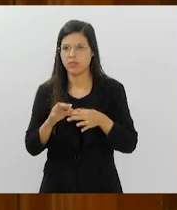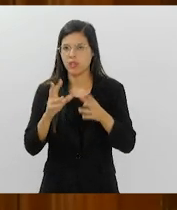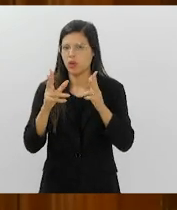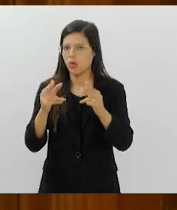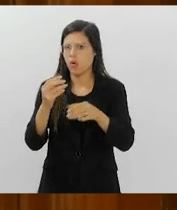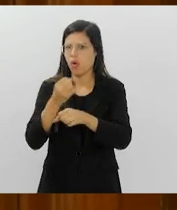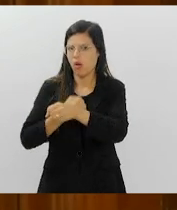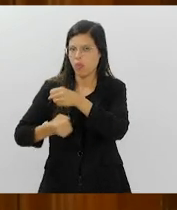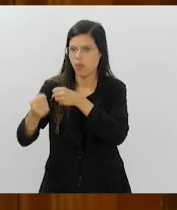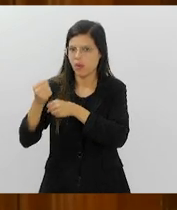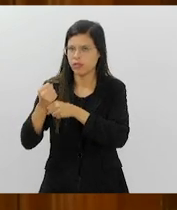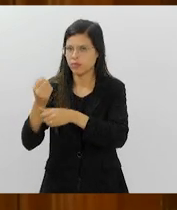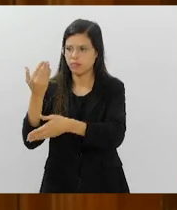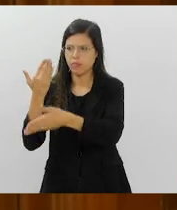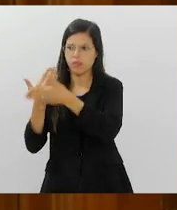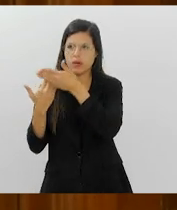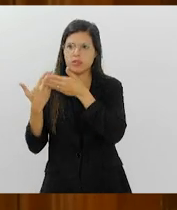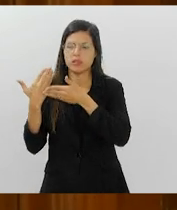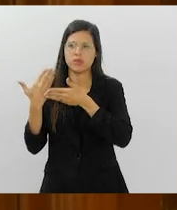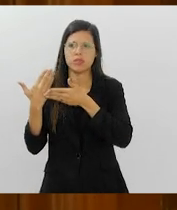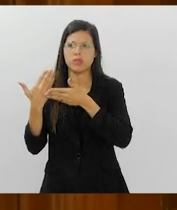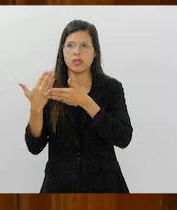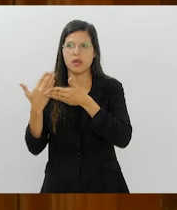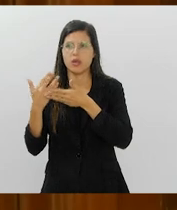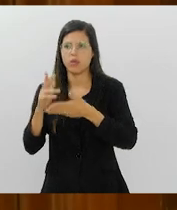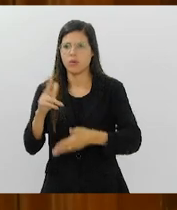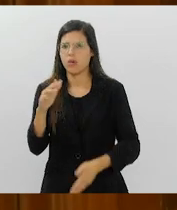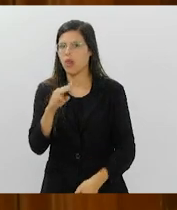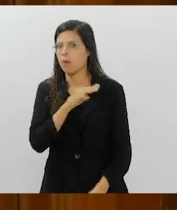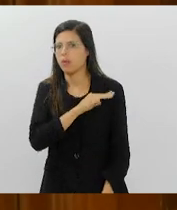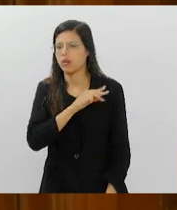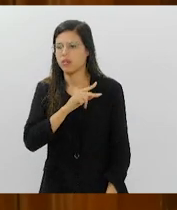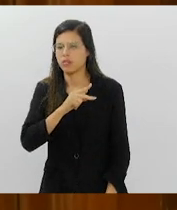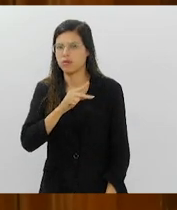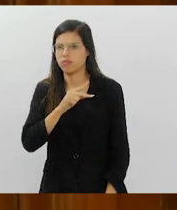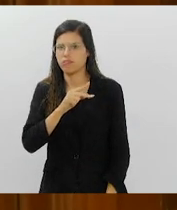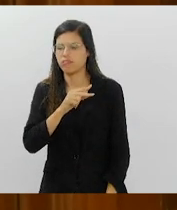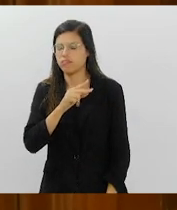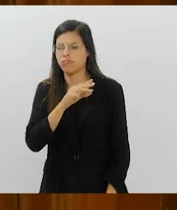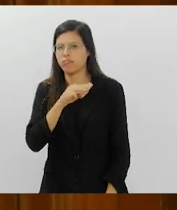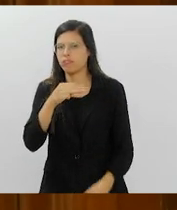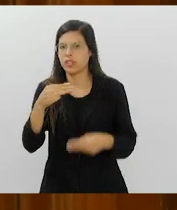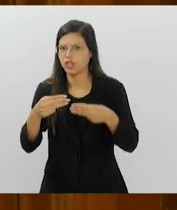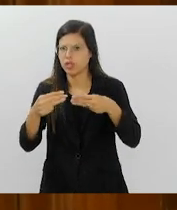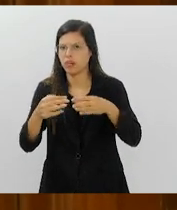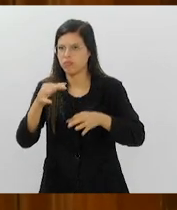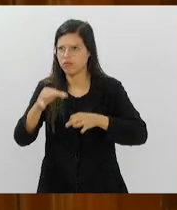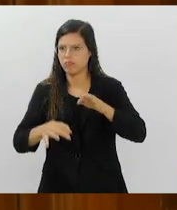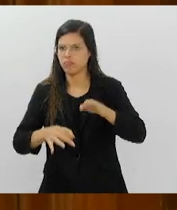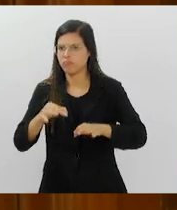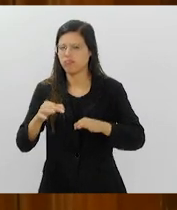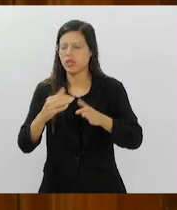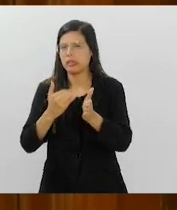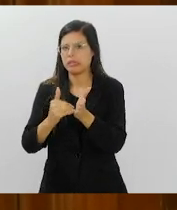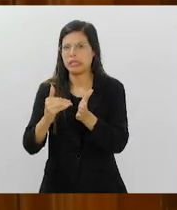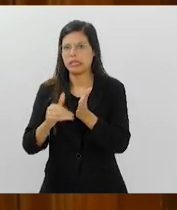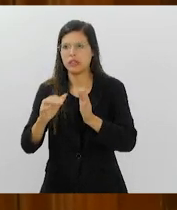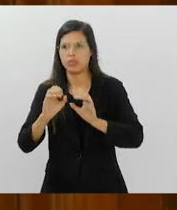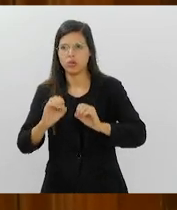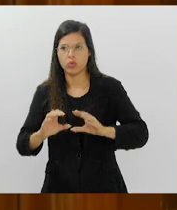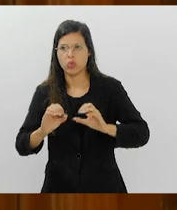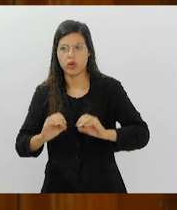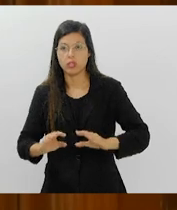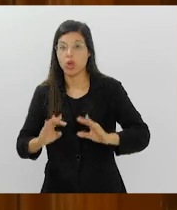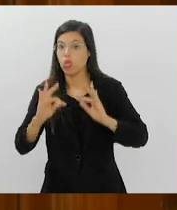foi uma coisa da Polícia Militar, não foi Ministério da Justiça, Ministério da Educação, Secretaria de Estado de Educação, não foi,